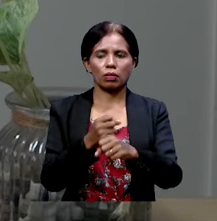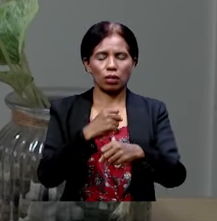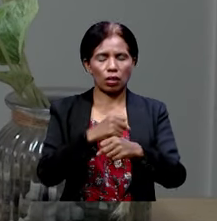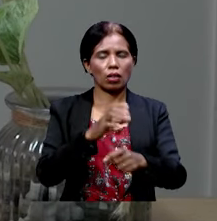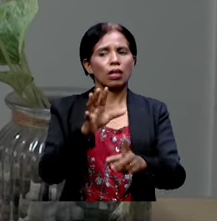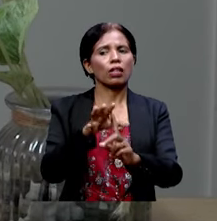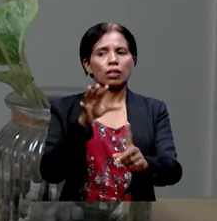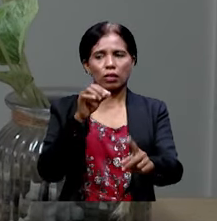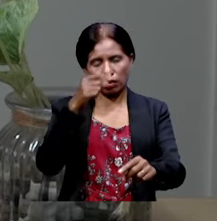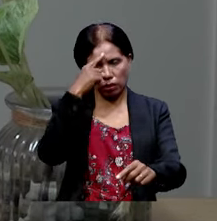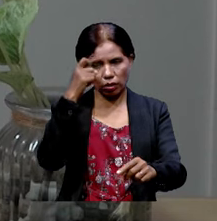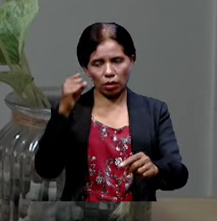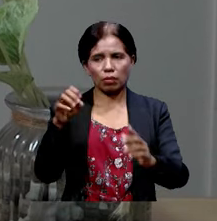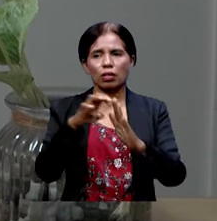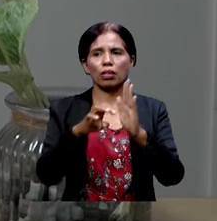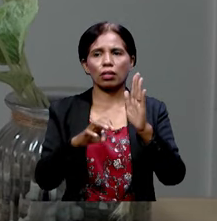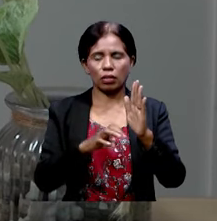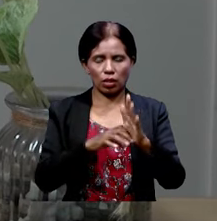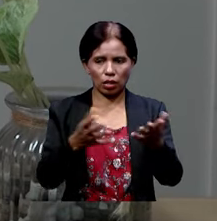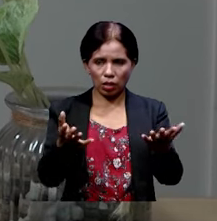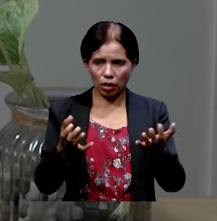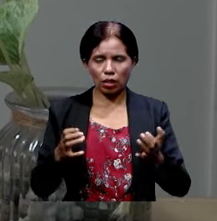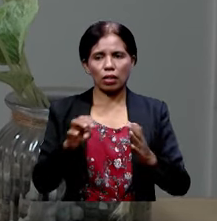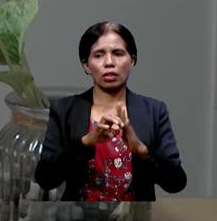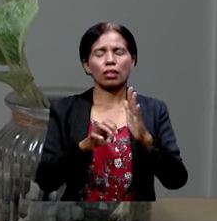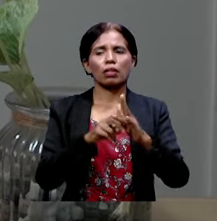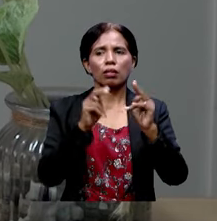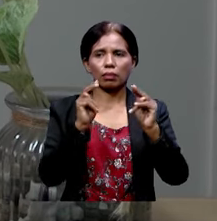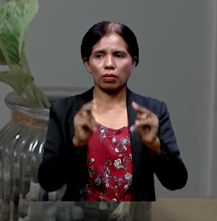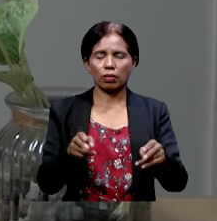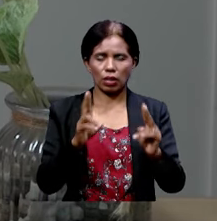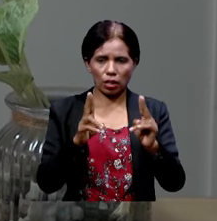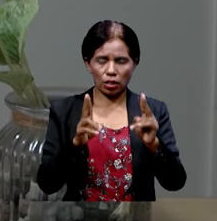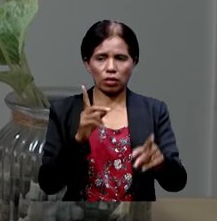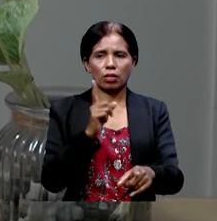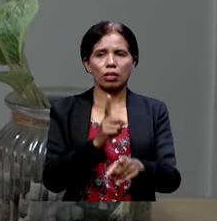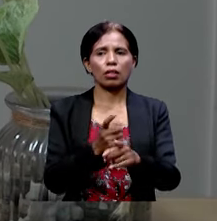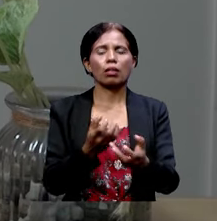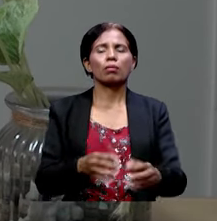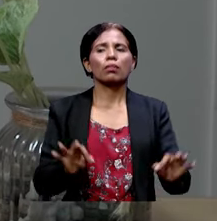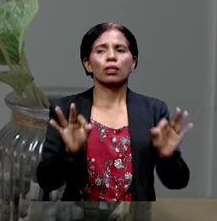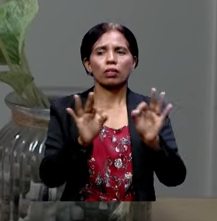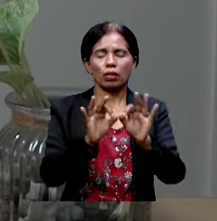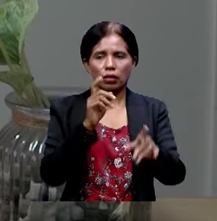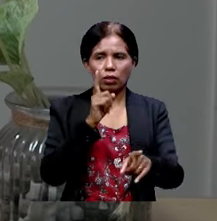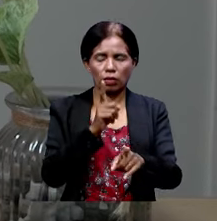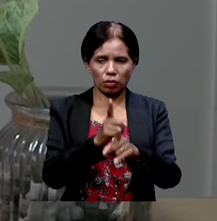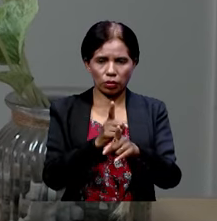eleição. Também Estado nem interesse, Estado nem necessidade, urgente liu e prioridade liu, do que